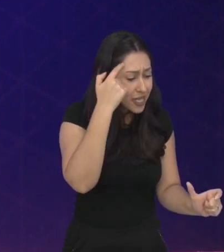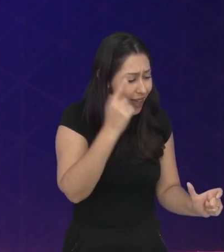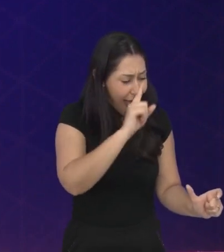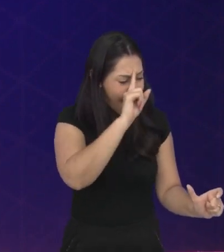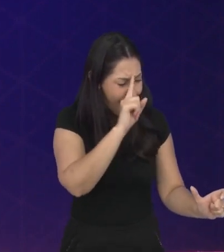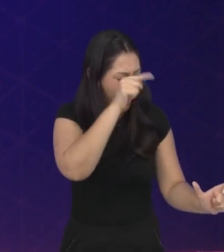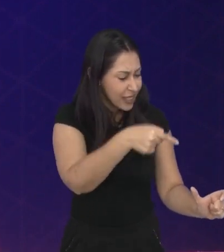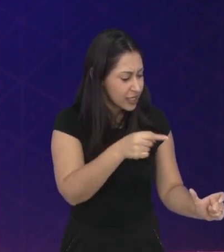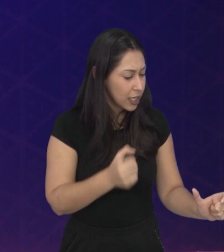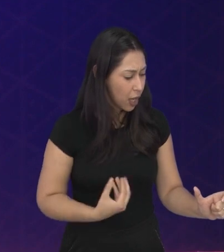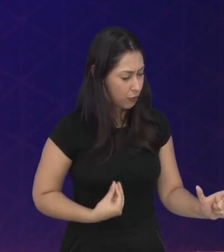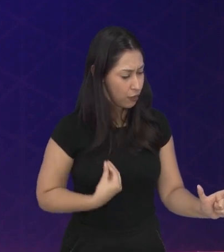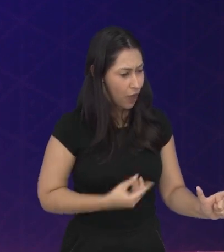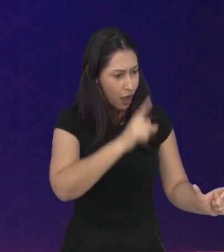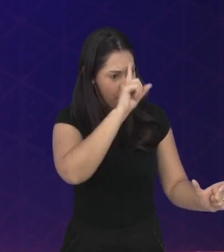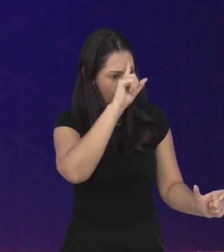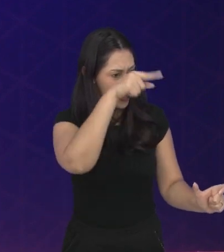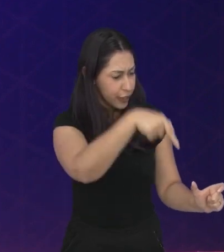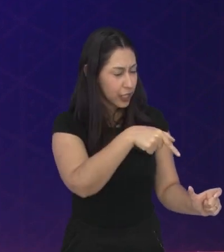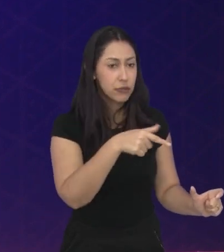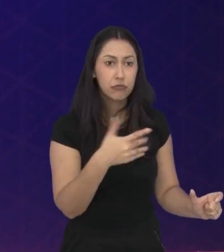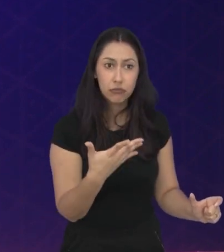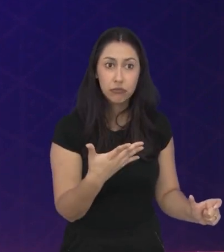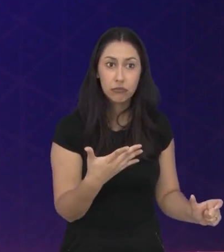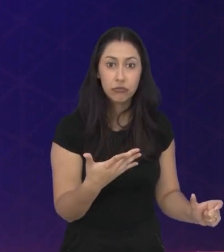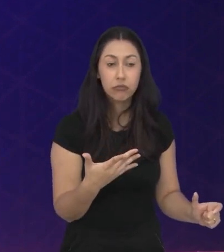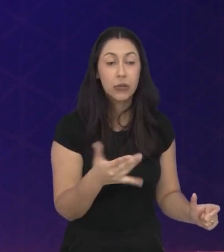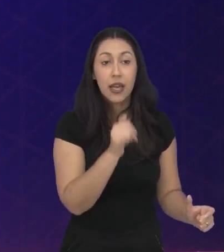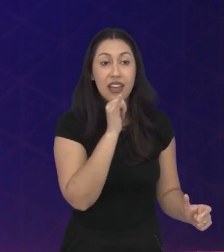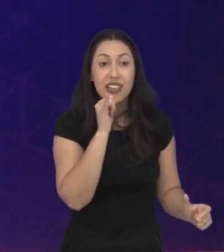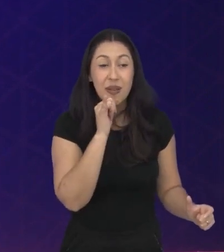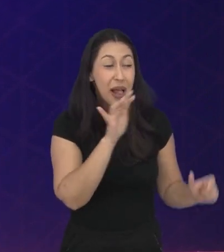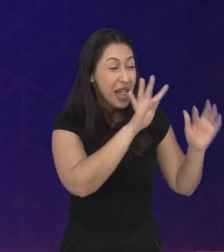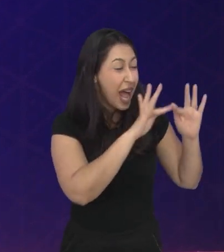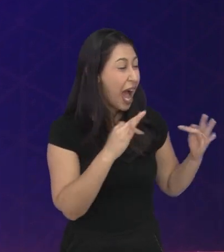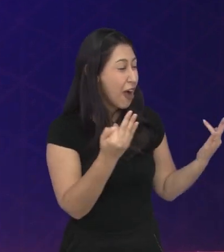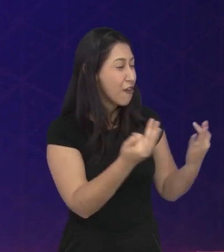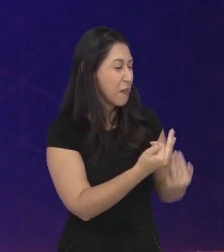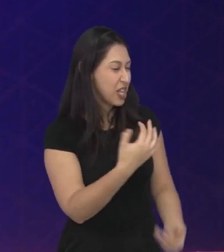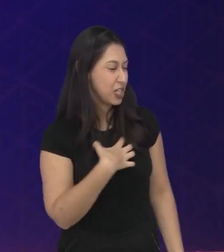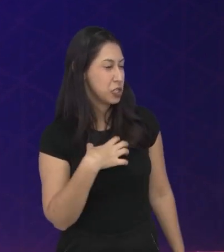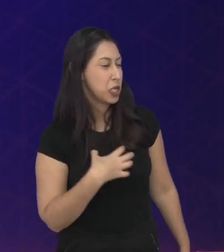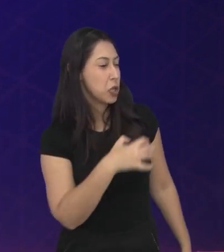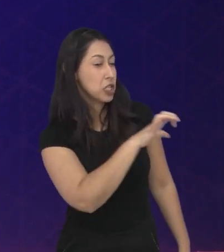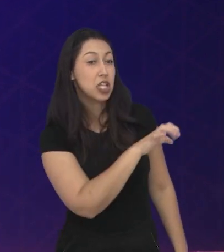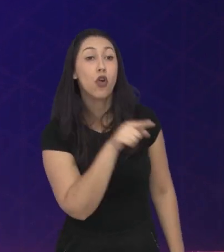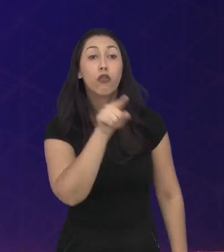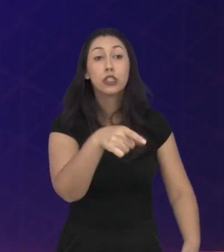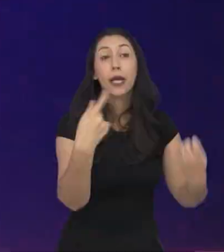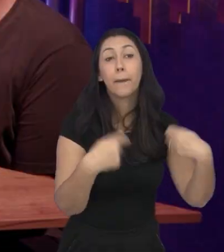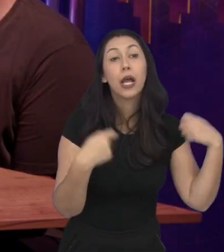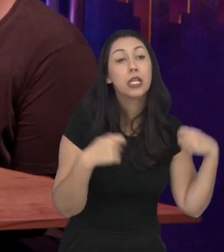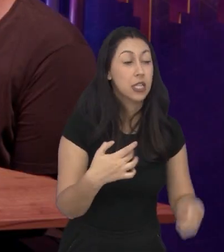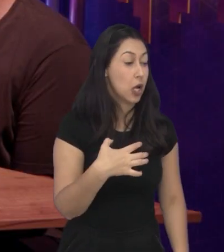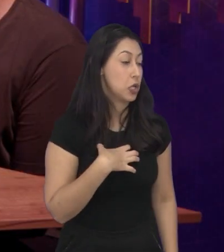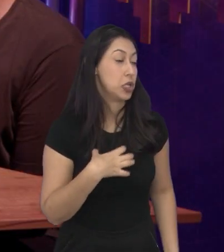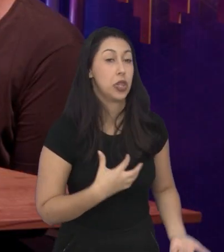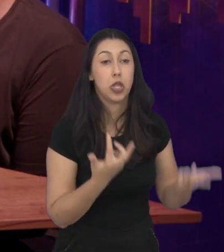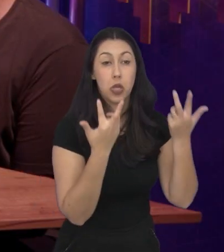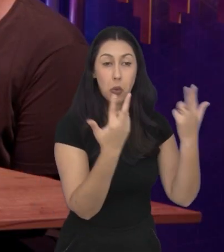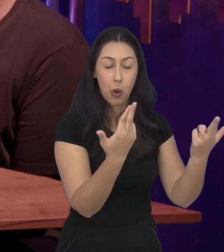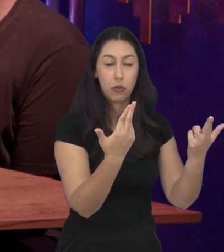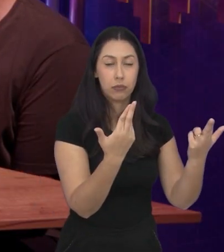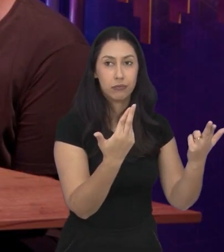desse jeito, ou você vive com determinadas pessoas, então por viver com determinadas pessoas você vai agir também de tal